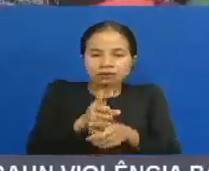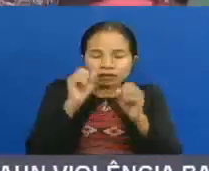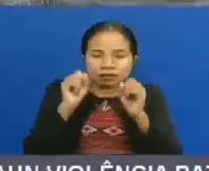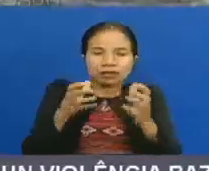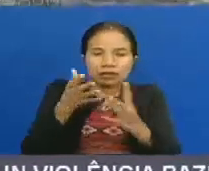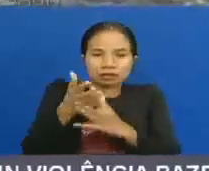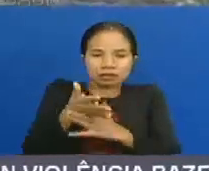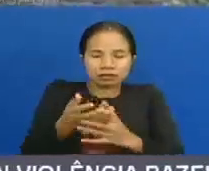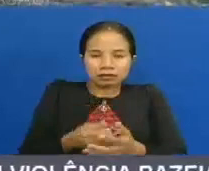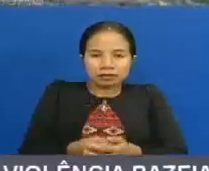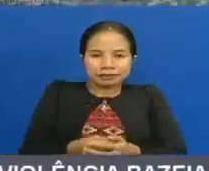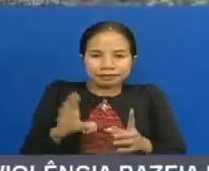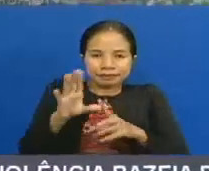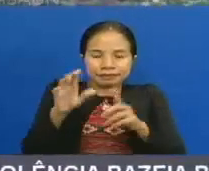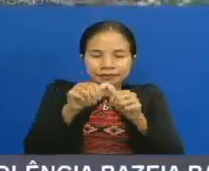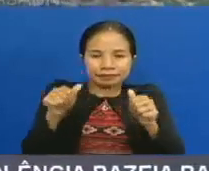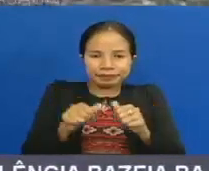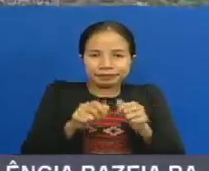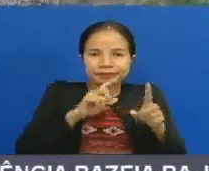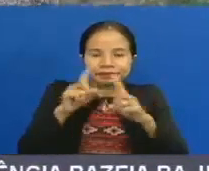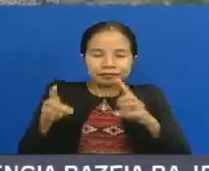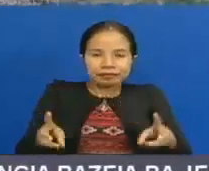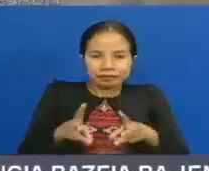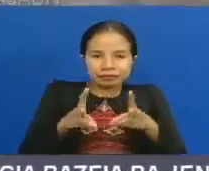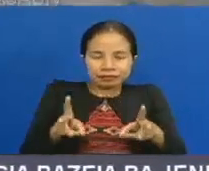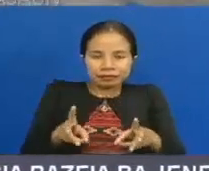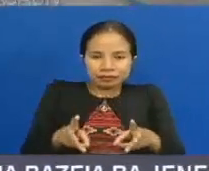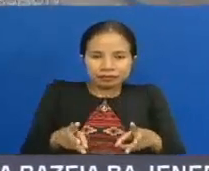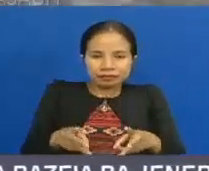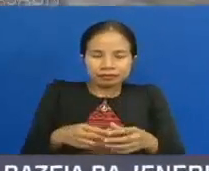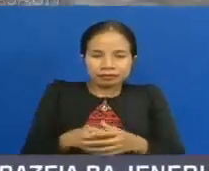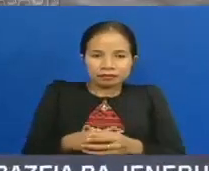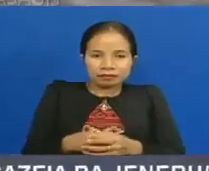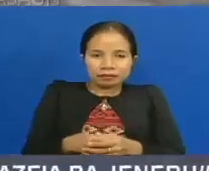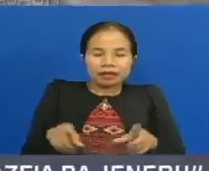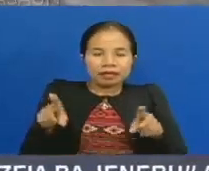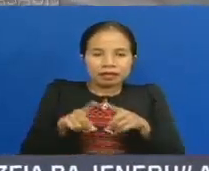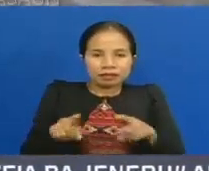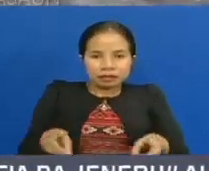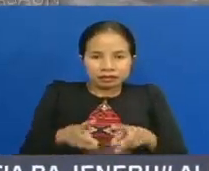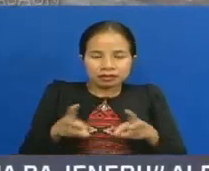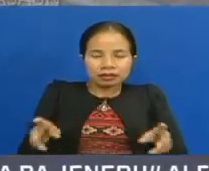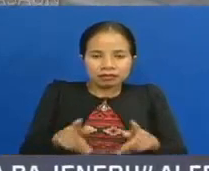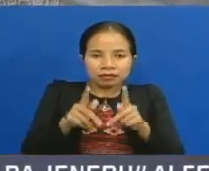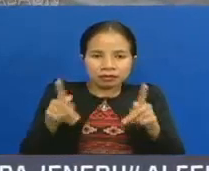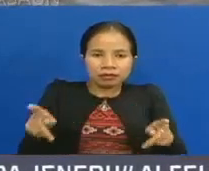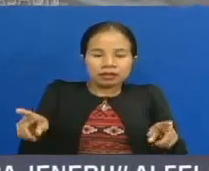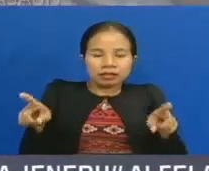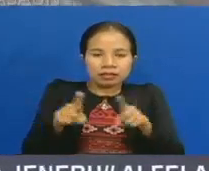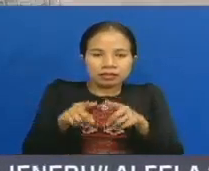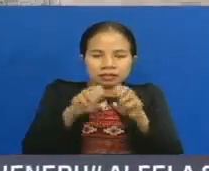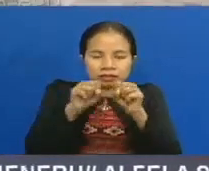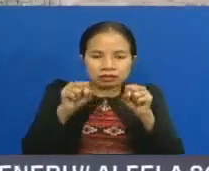sisu. Seferdian explica, estrada bitopa liga oe baja, nea nessa estrada publiku, ligação entre